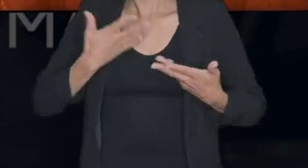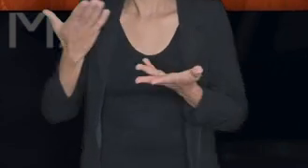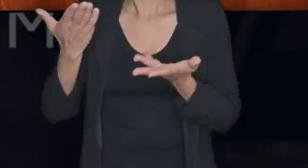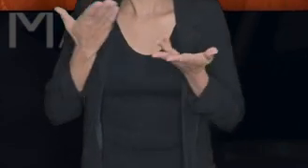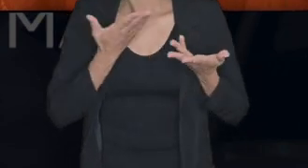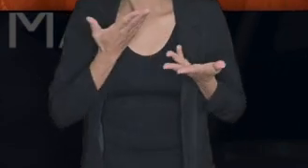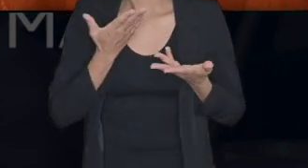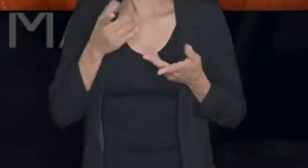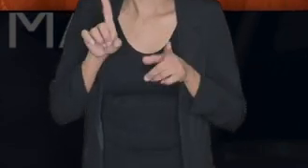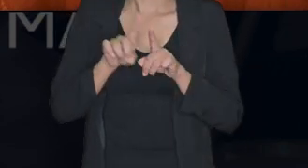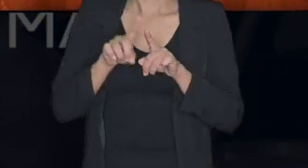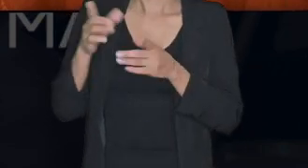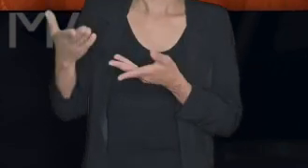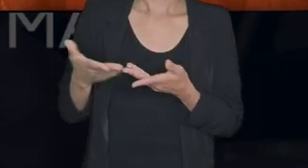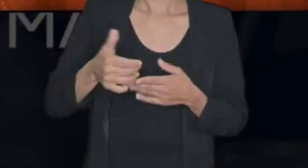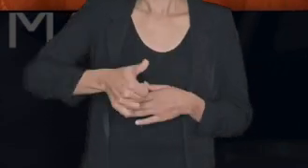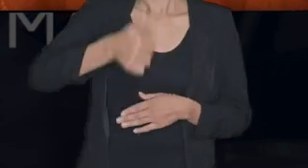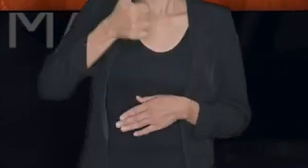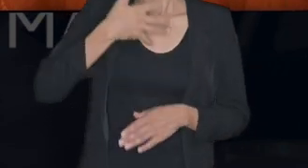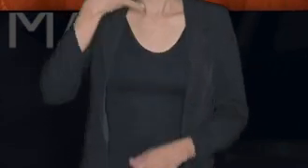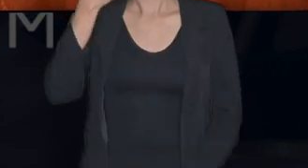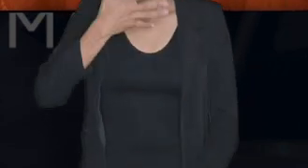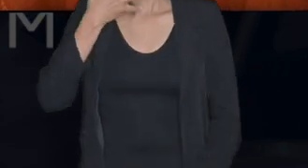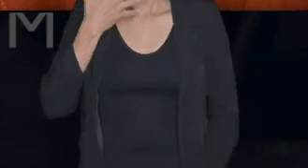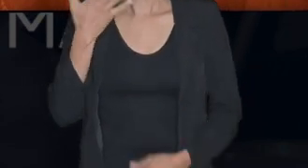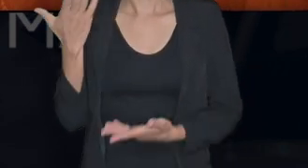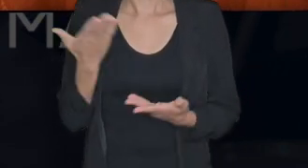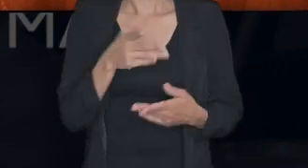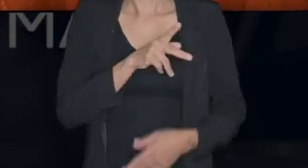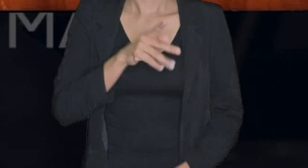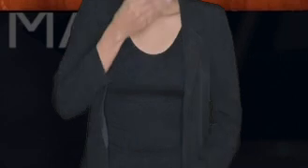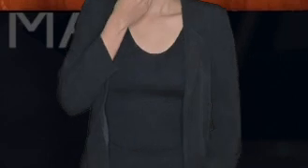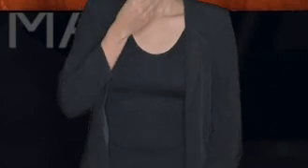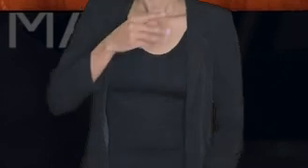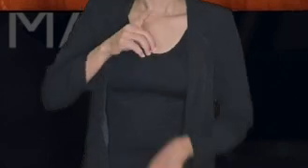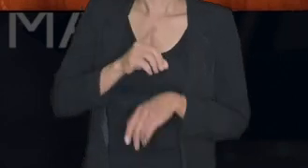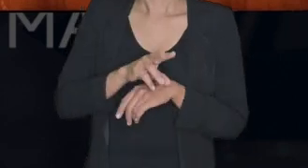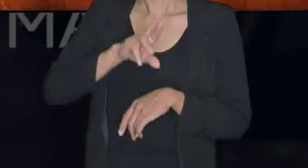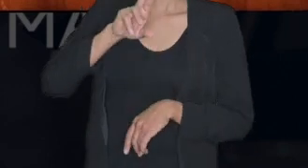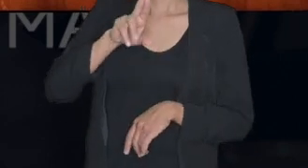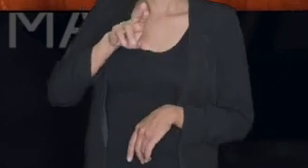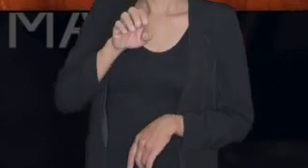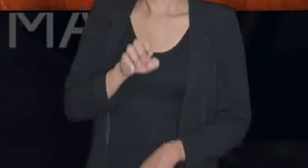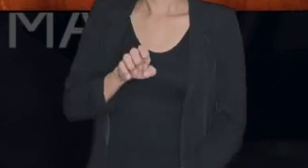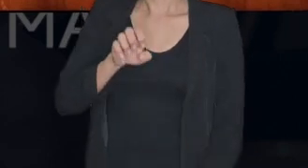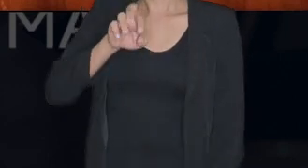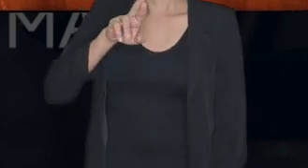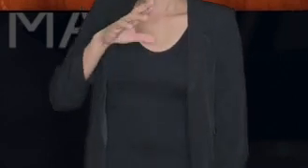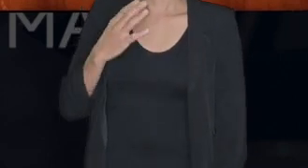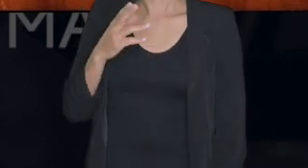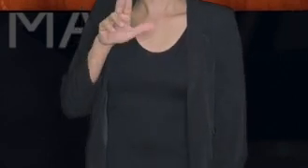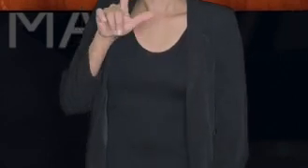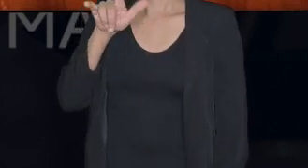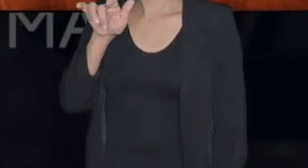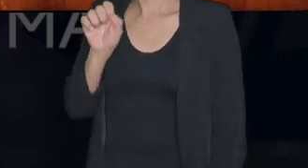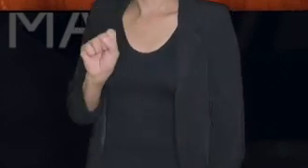palavra ao professor doutor Hércules Alexandre para a sua palestra.